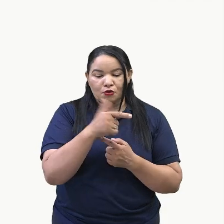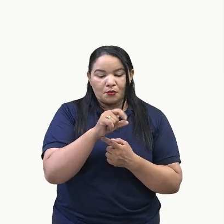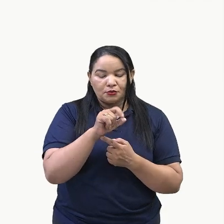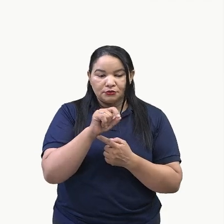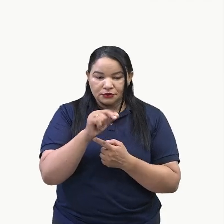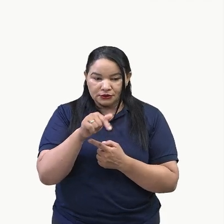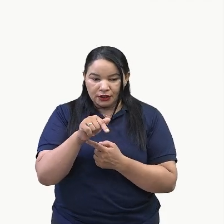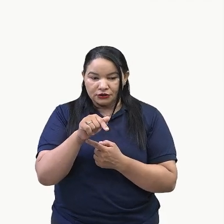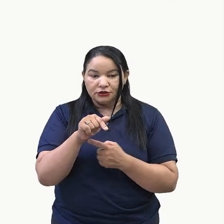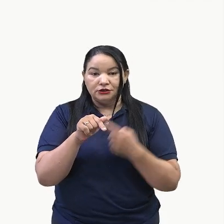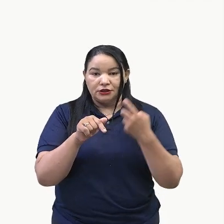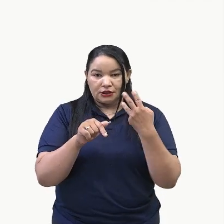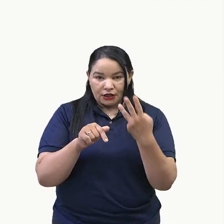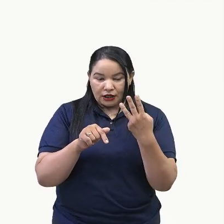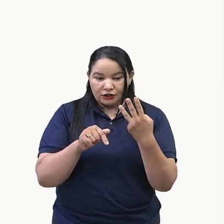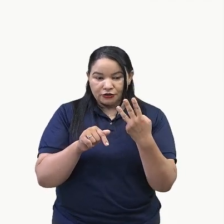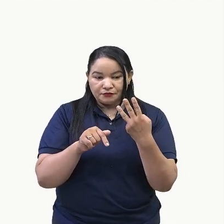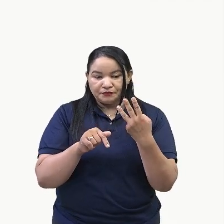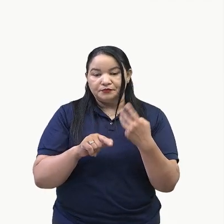3 professores, né?